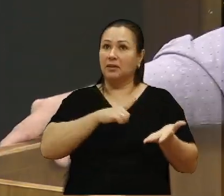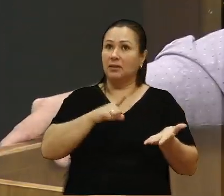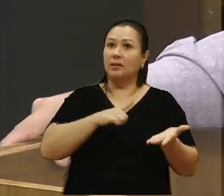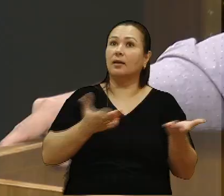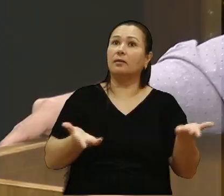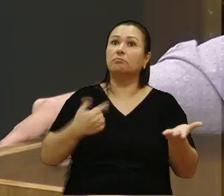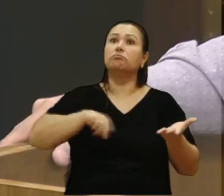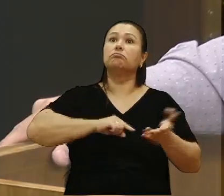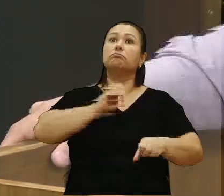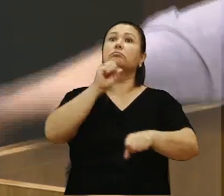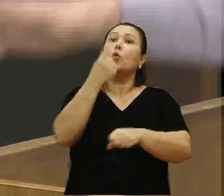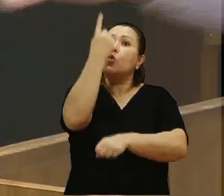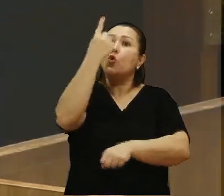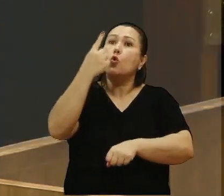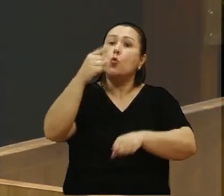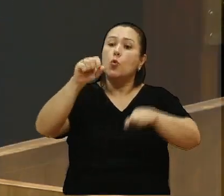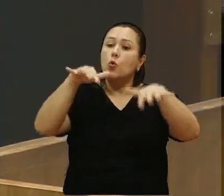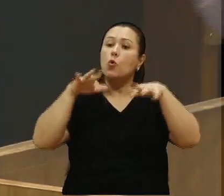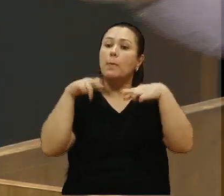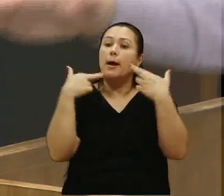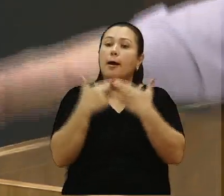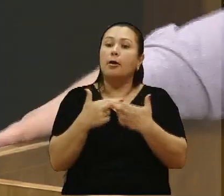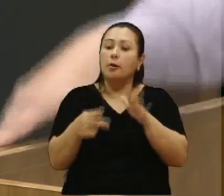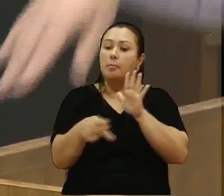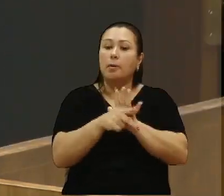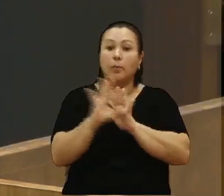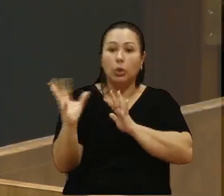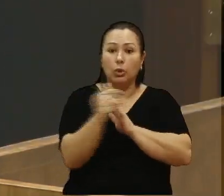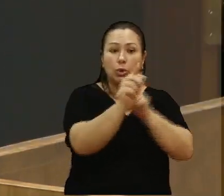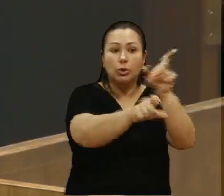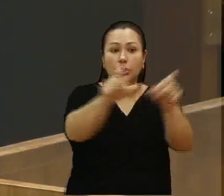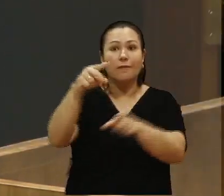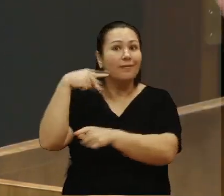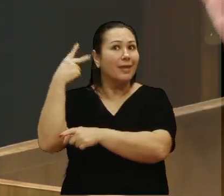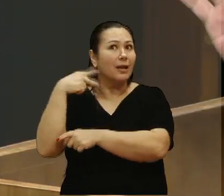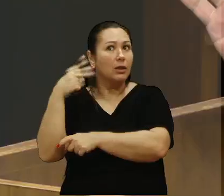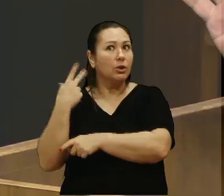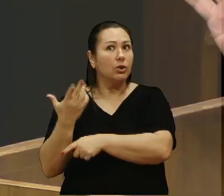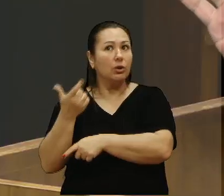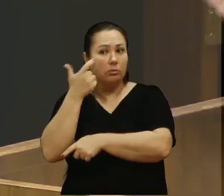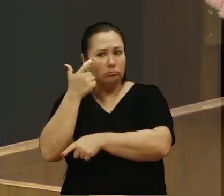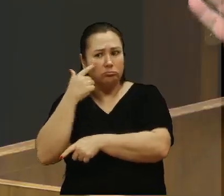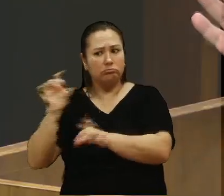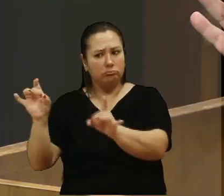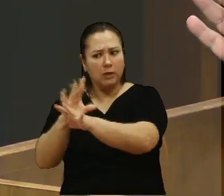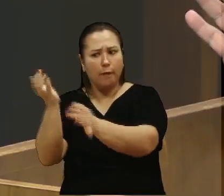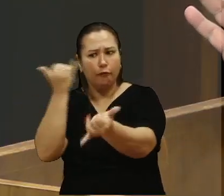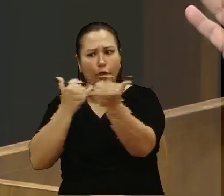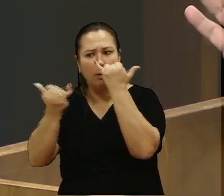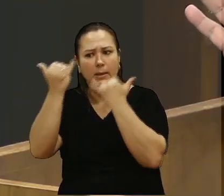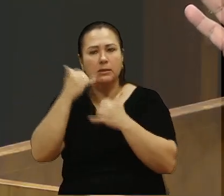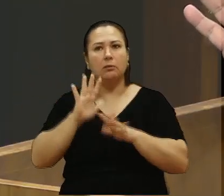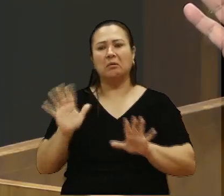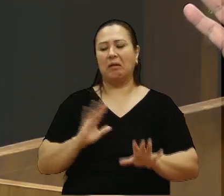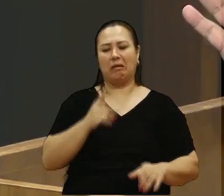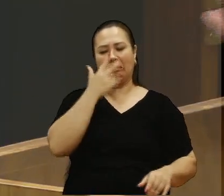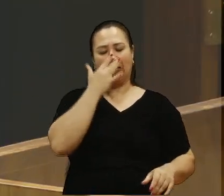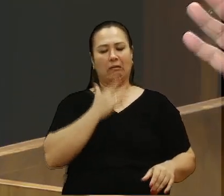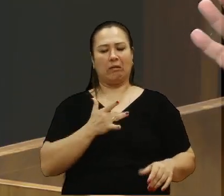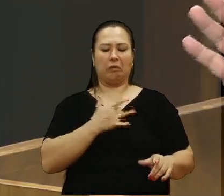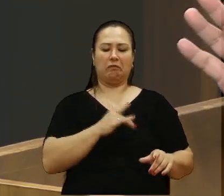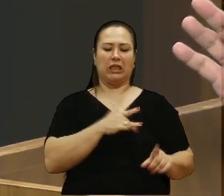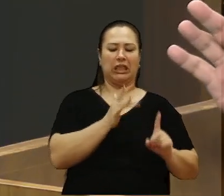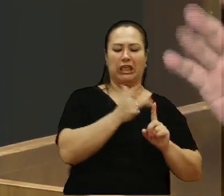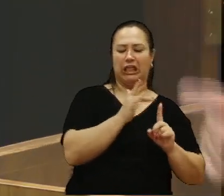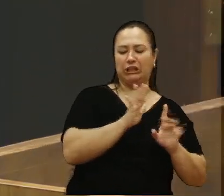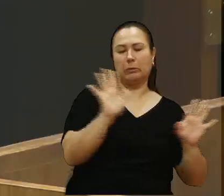uma sessão. Todos os vereadores com dados. E não é vitimizar. Não